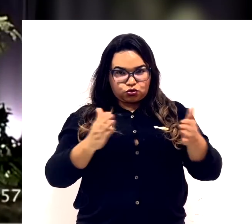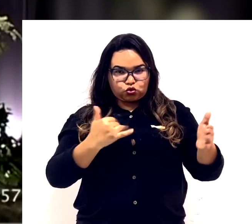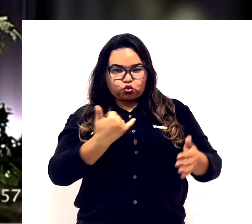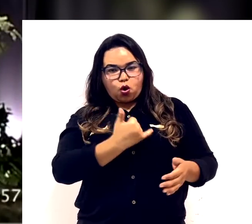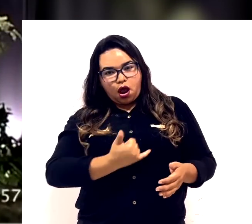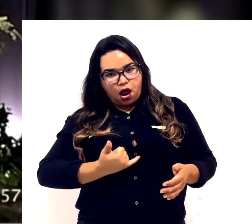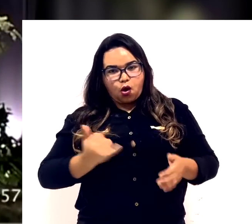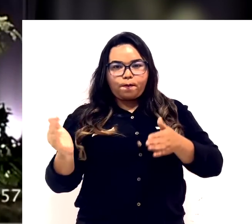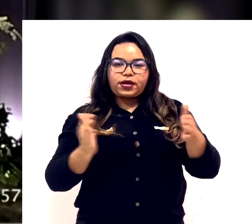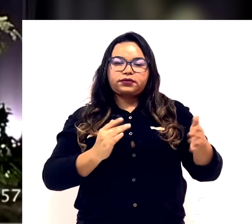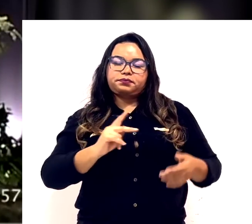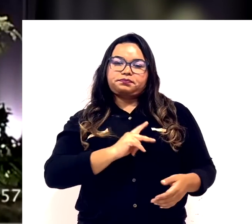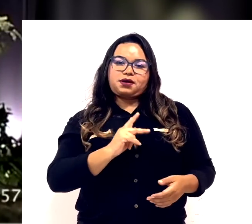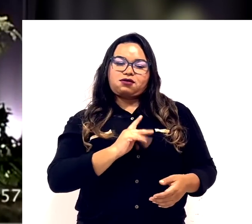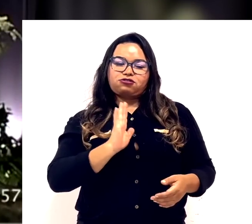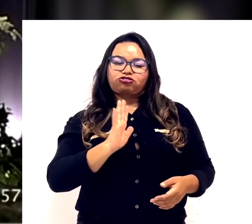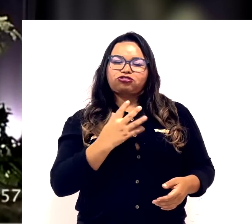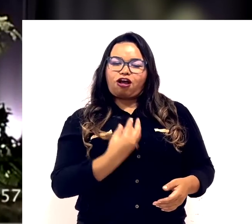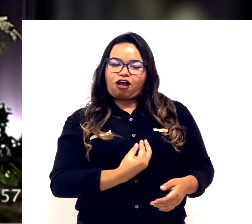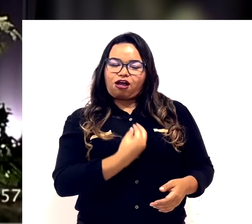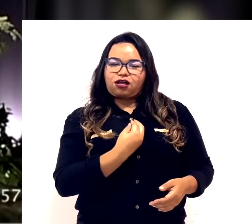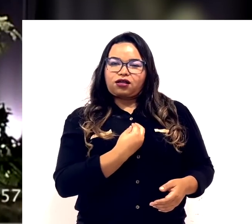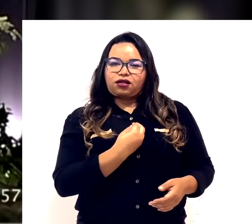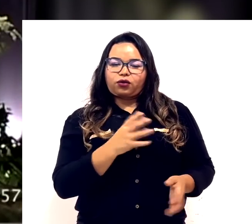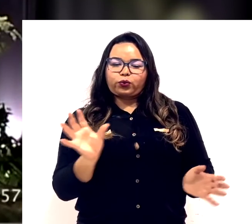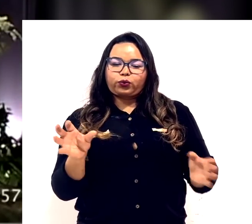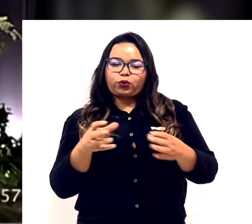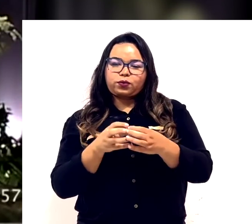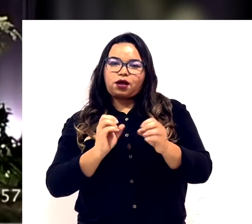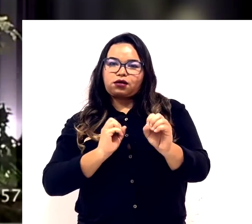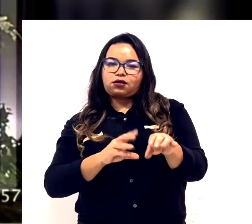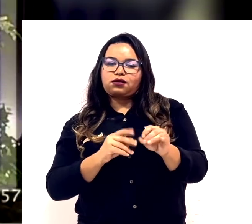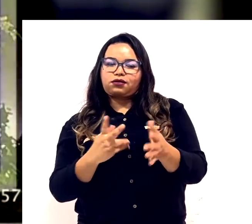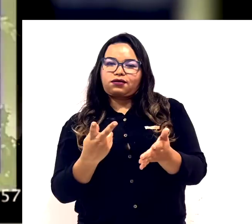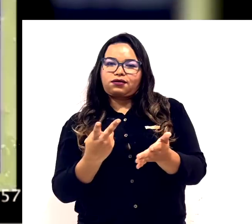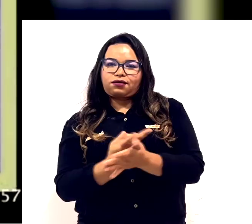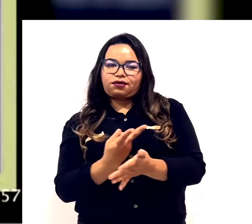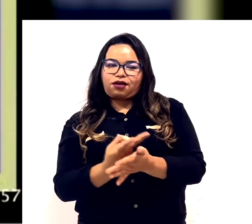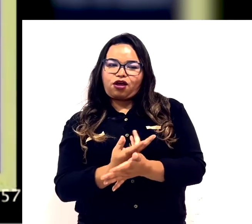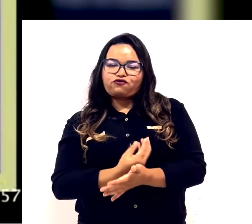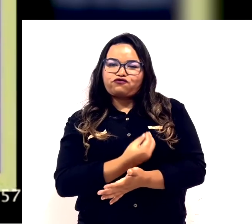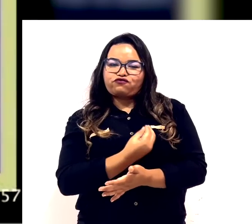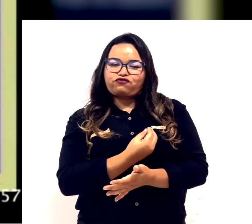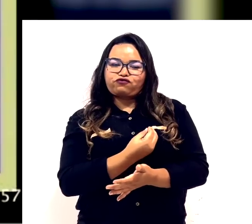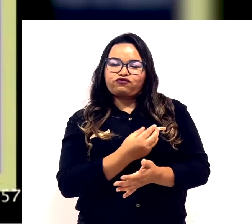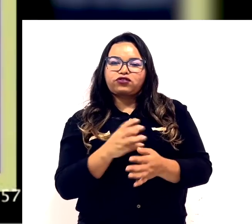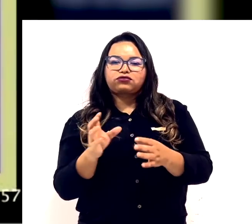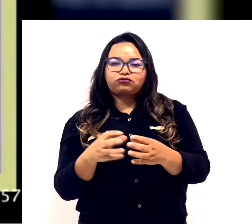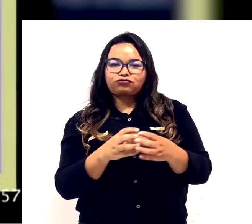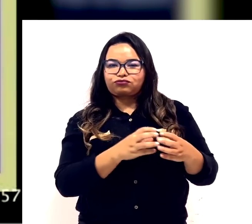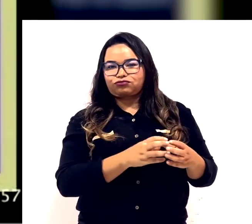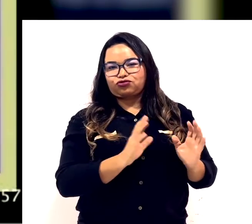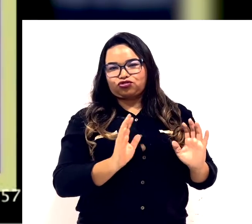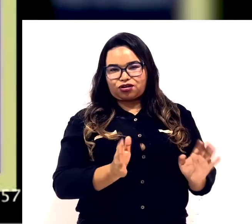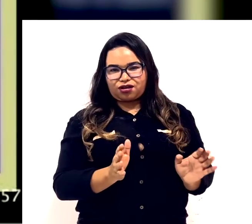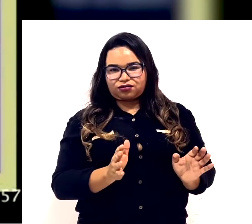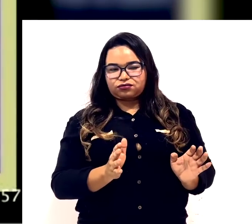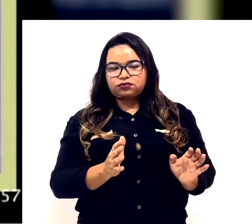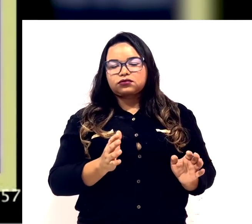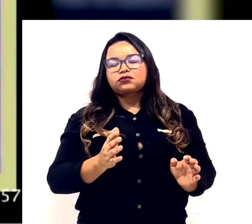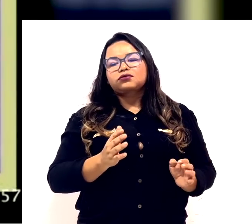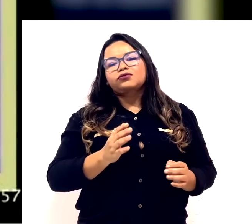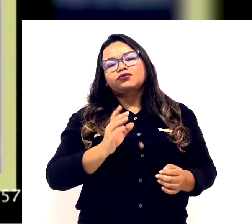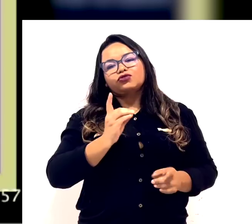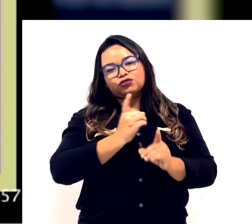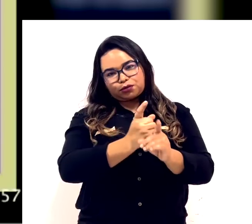Portanto, nenhuma dessas posições pode estar correta. Paulo continua, não vos lembrais que estas coisas vos dizia enquanto ainda